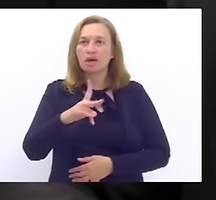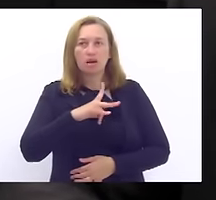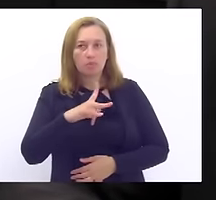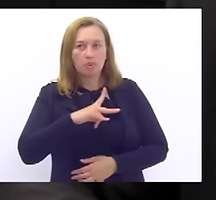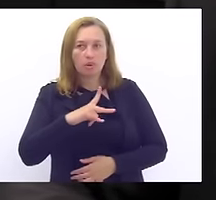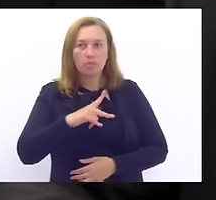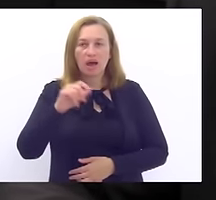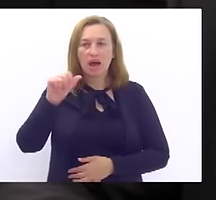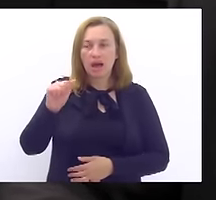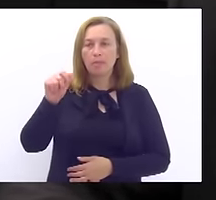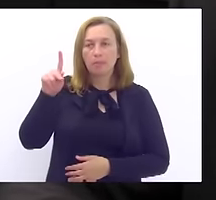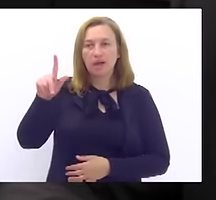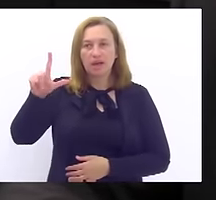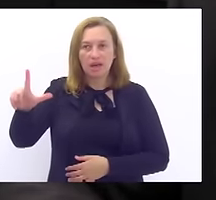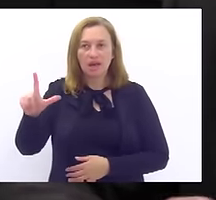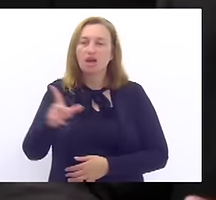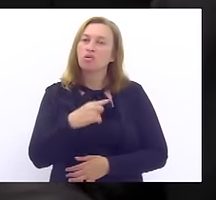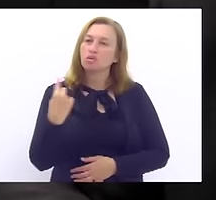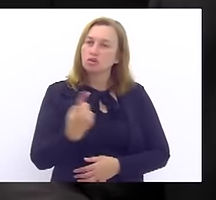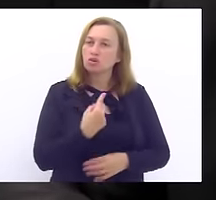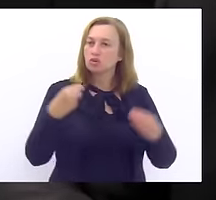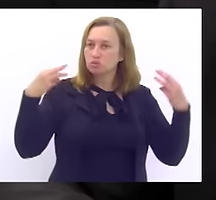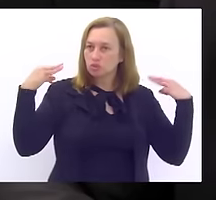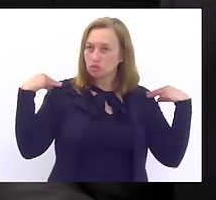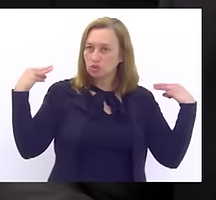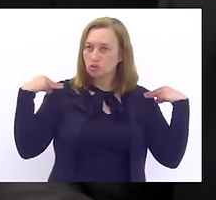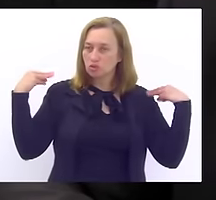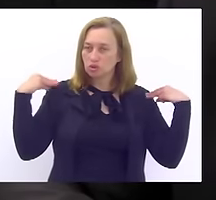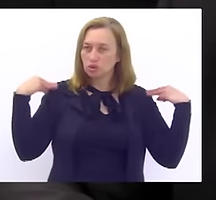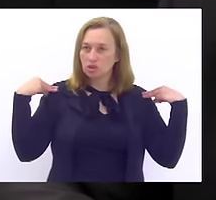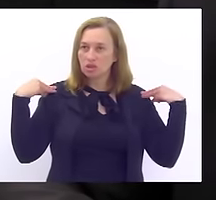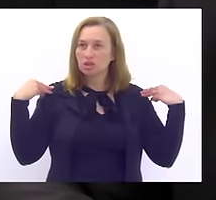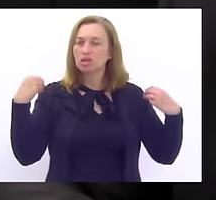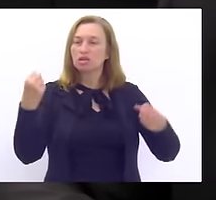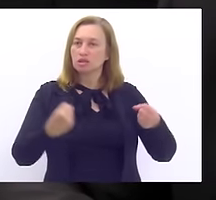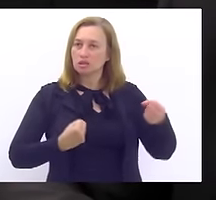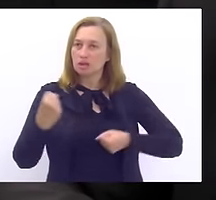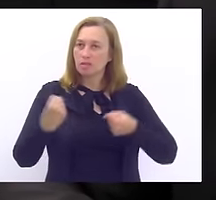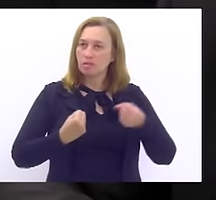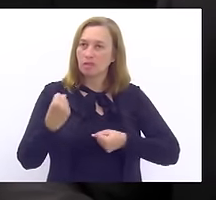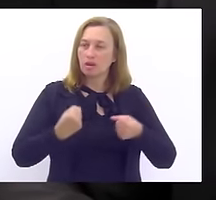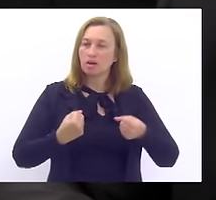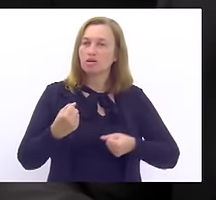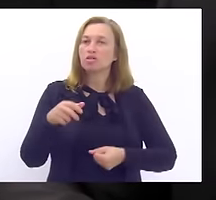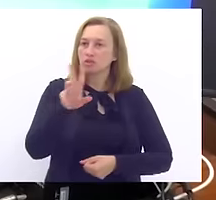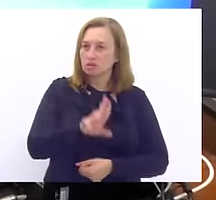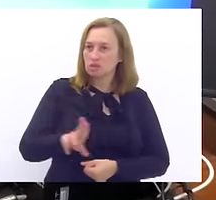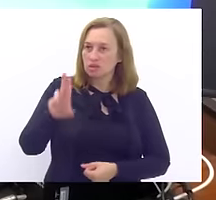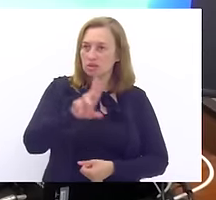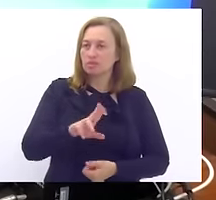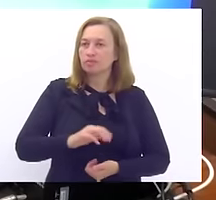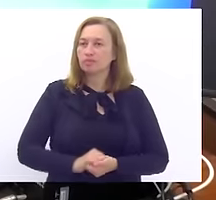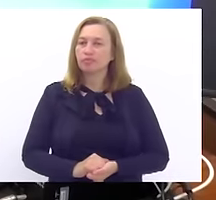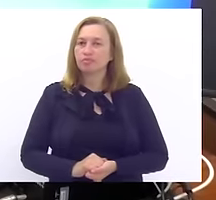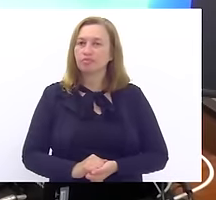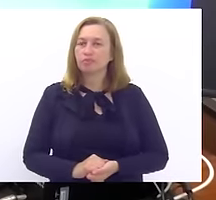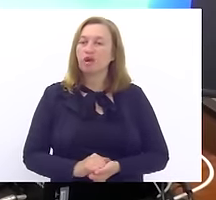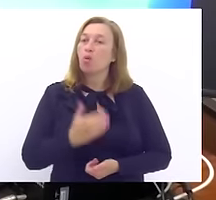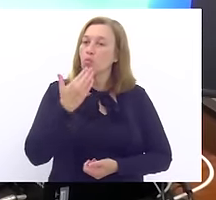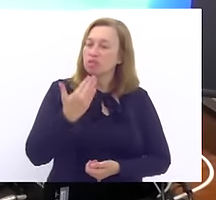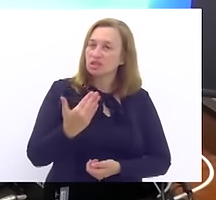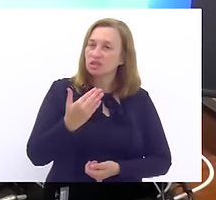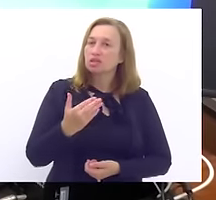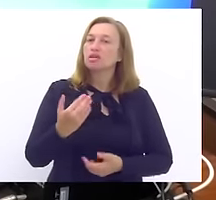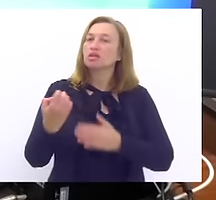PL para quando os nossos motoristas estão em operação seja utilizado Tá ok Isso é uma solicitação